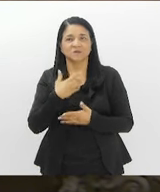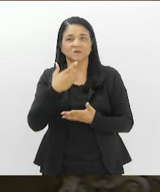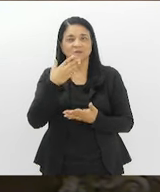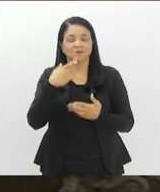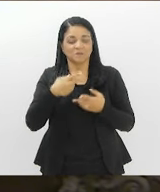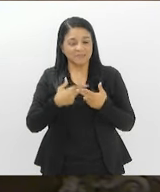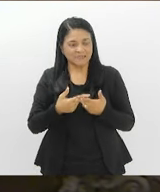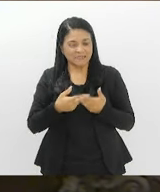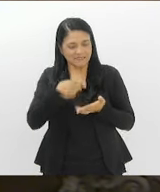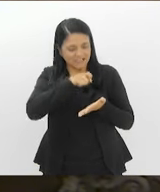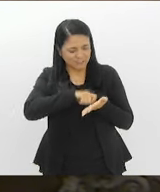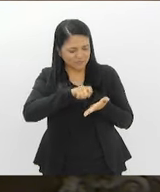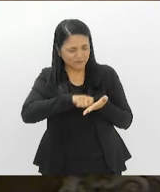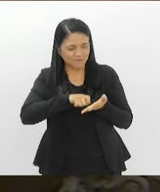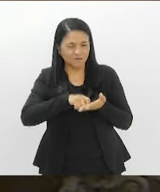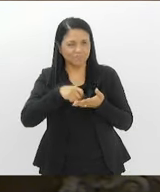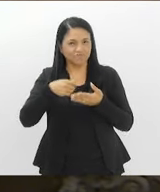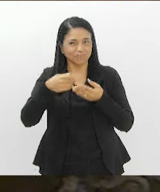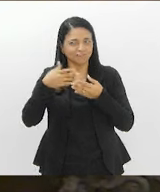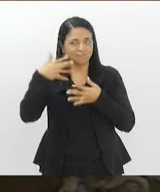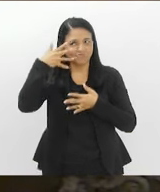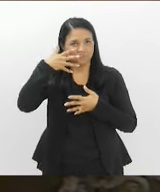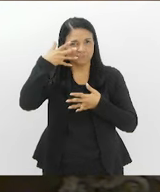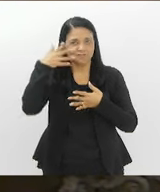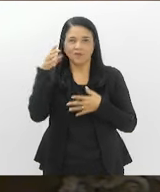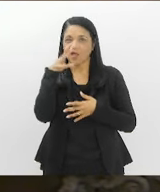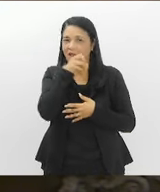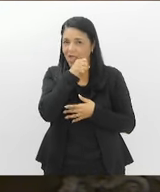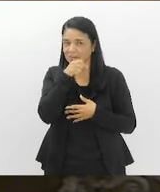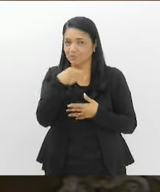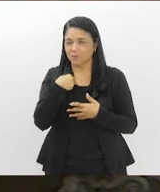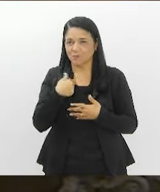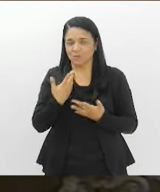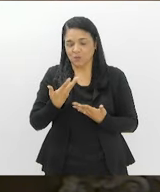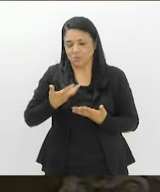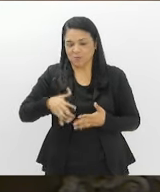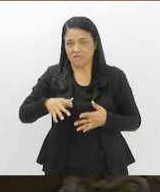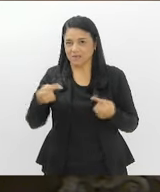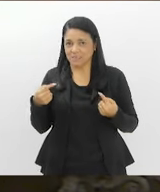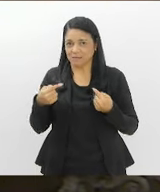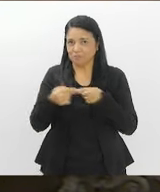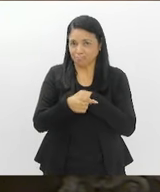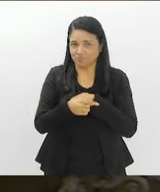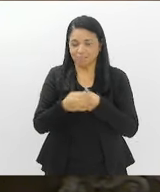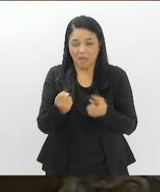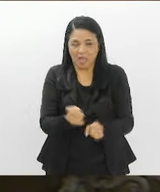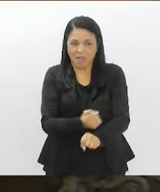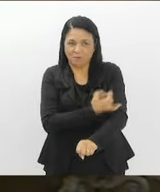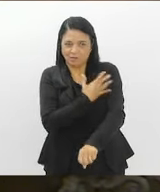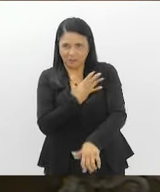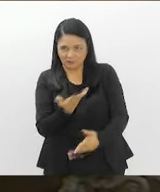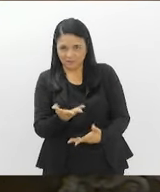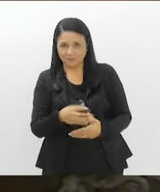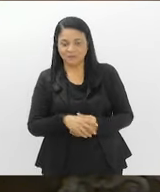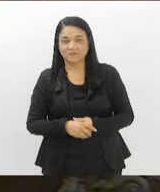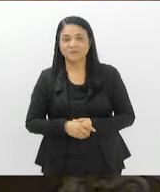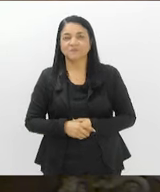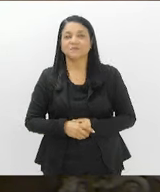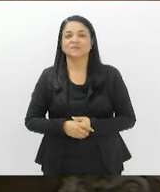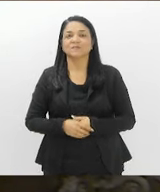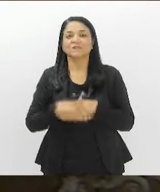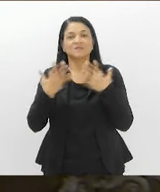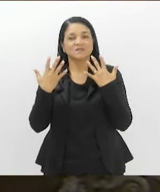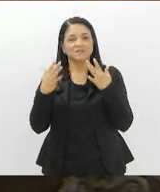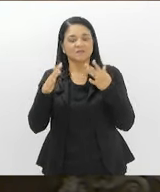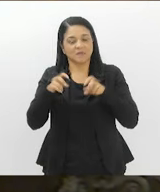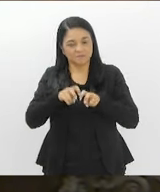discurso rápido, porque eu não queria ser traído pela emoção. Saudar a mesa na pessoa do